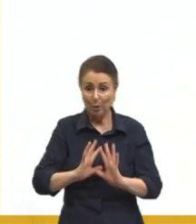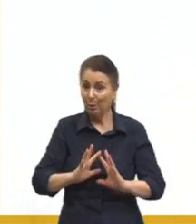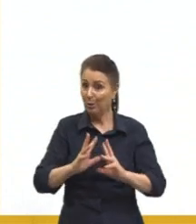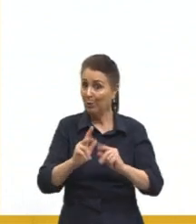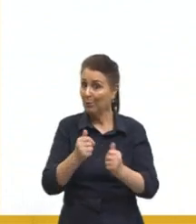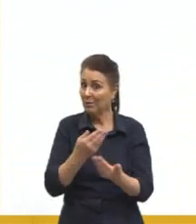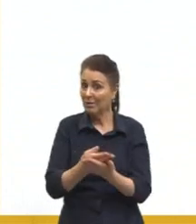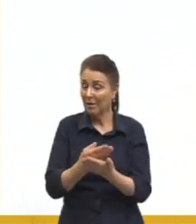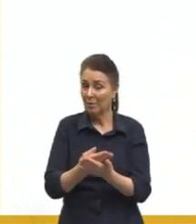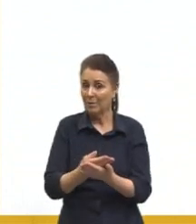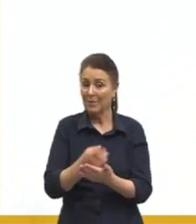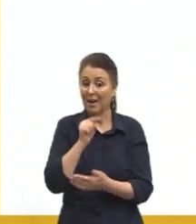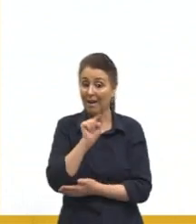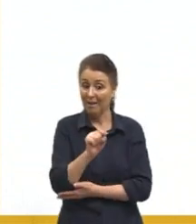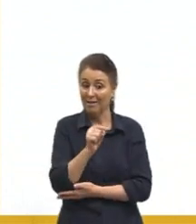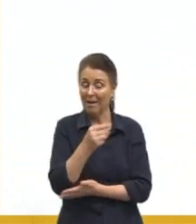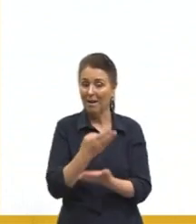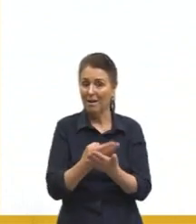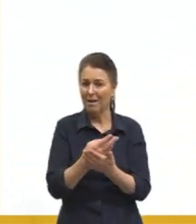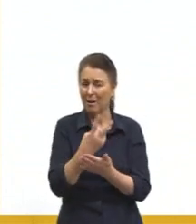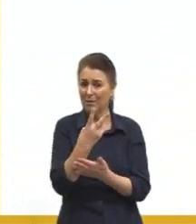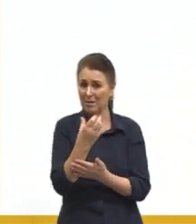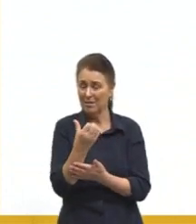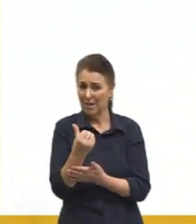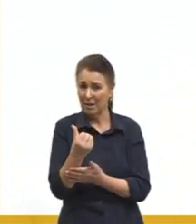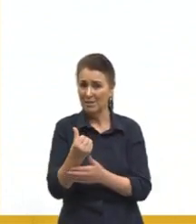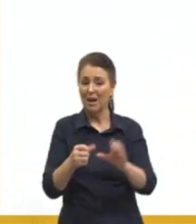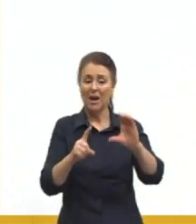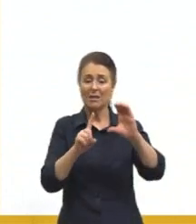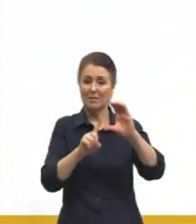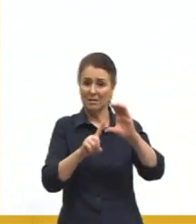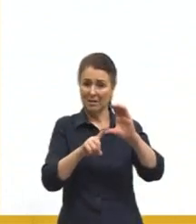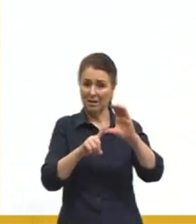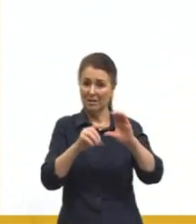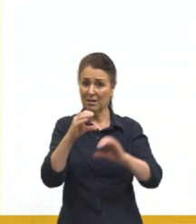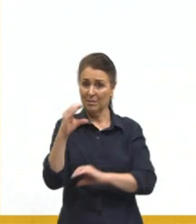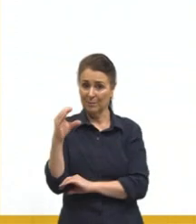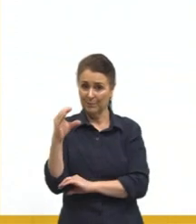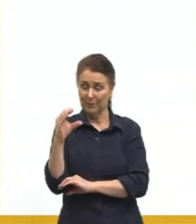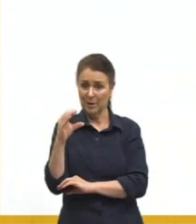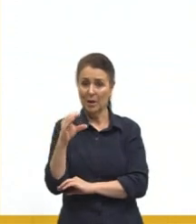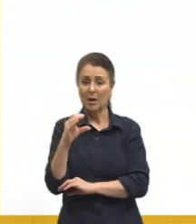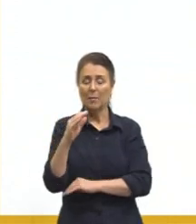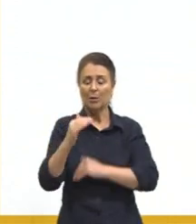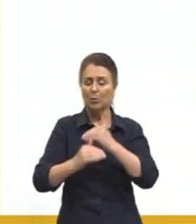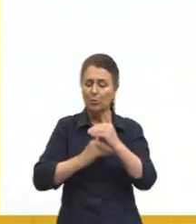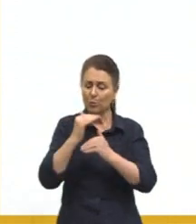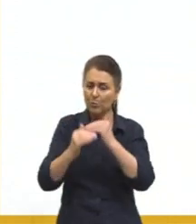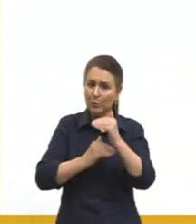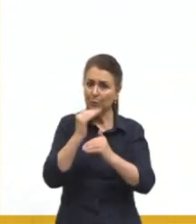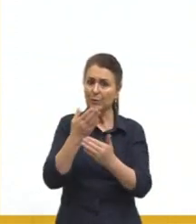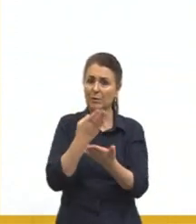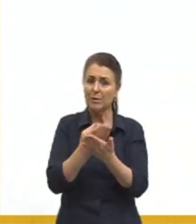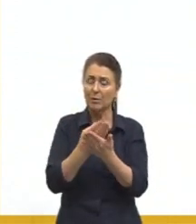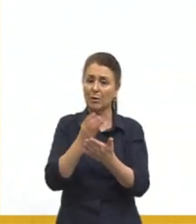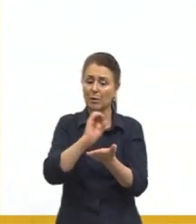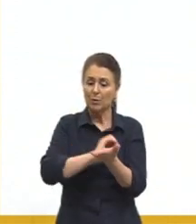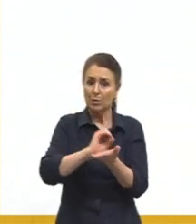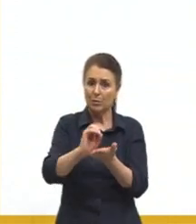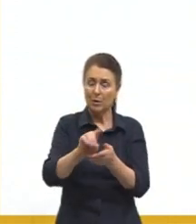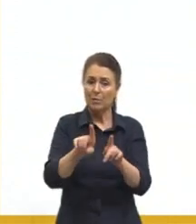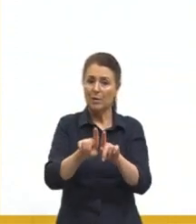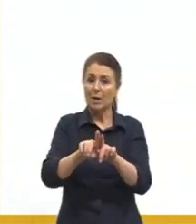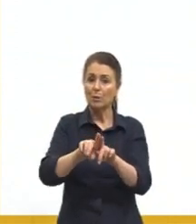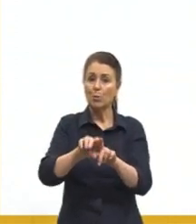ali eu botei aula 26 de cadeias carbônicas mas durante toda a evolução das aulas química orgânica nós falamos muito de anel